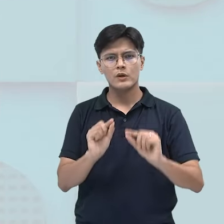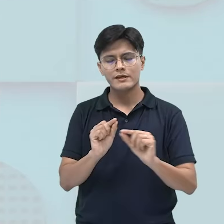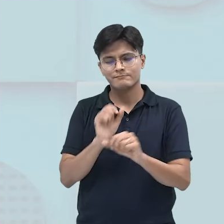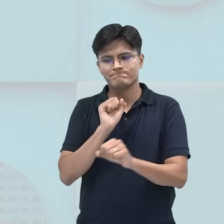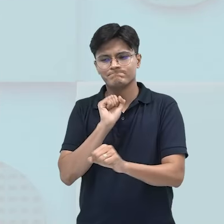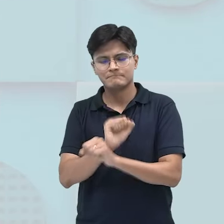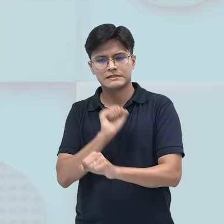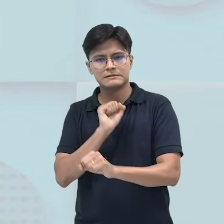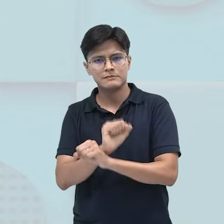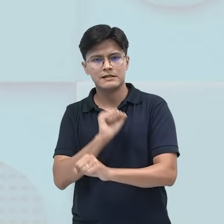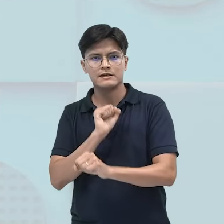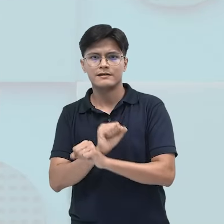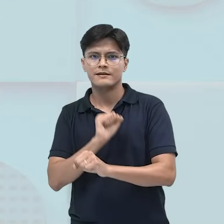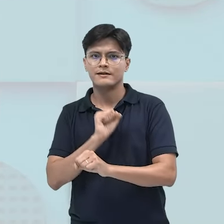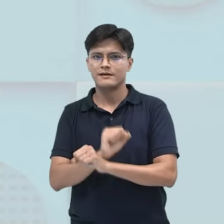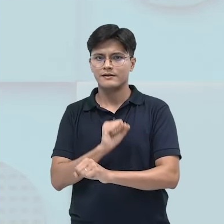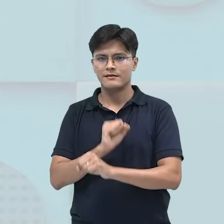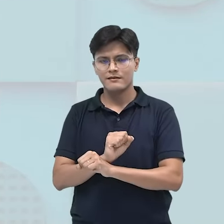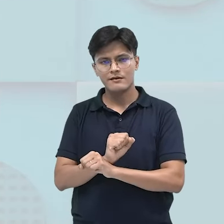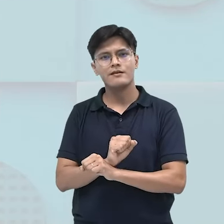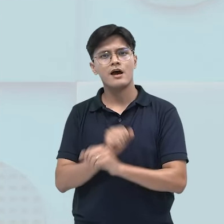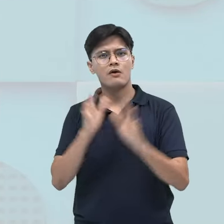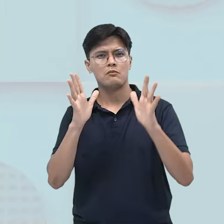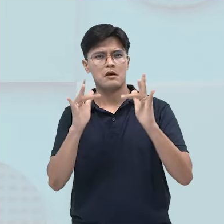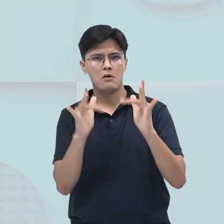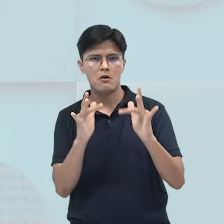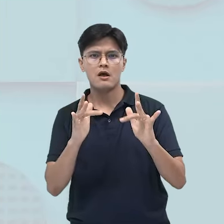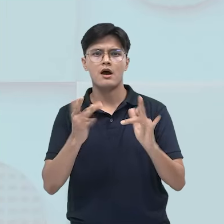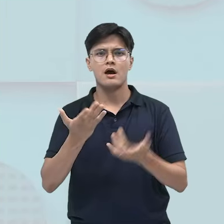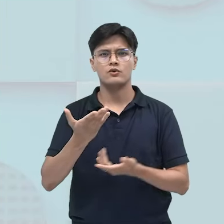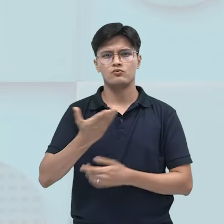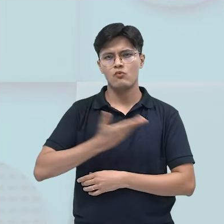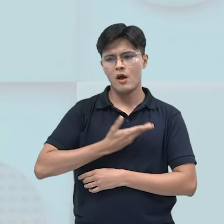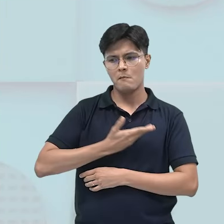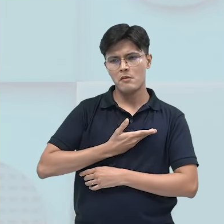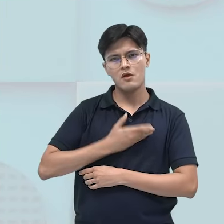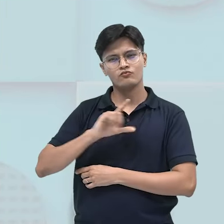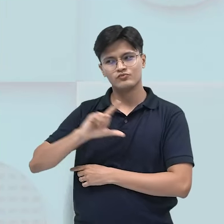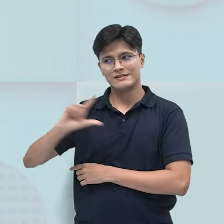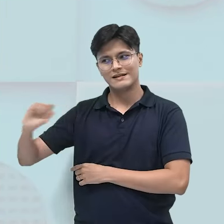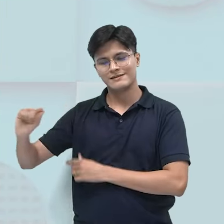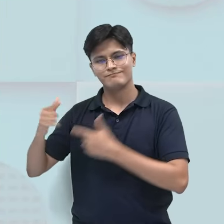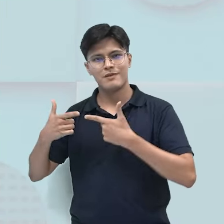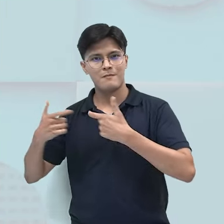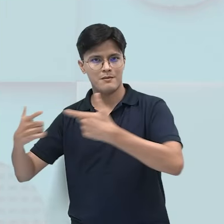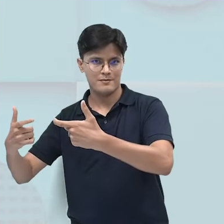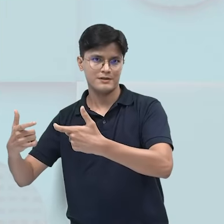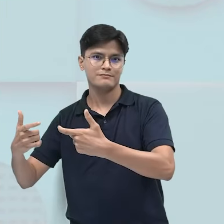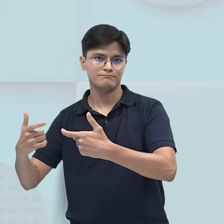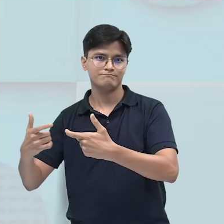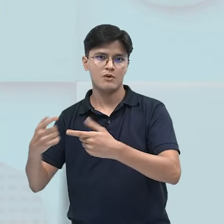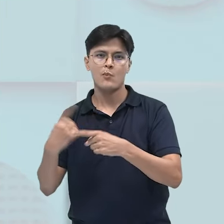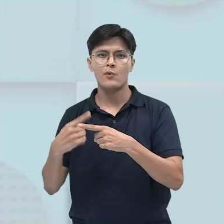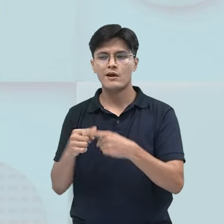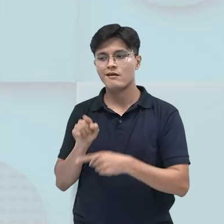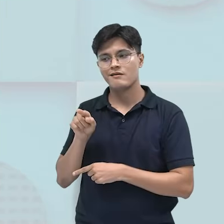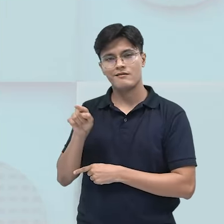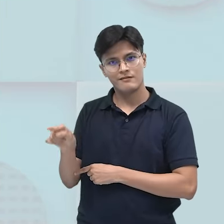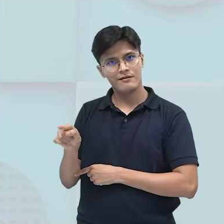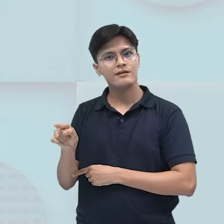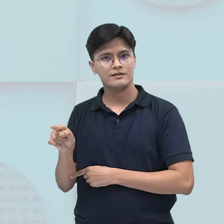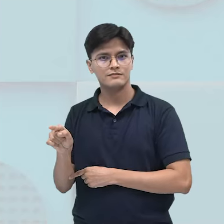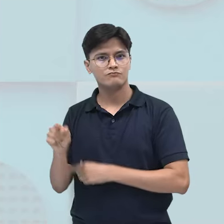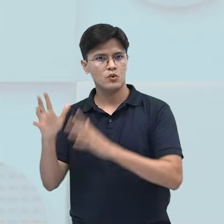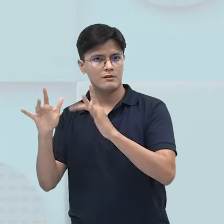espera, pelo retorno do seu amigo, do seu amor, do seu amado, que ele fez promessas para ela, mas ele